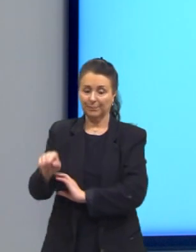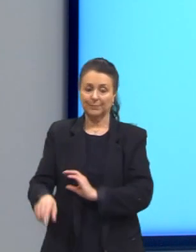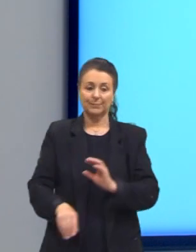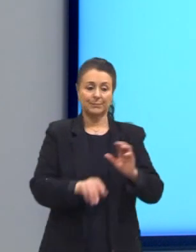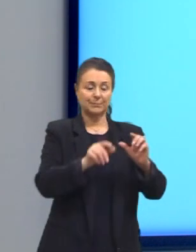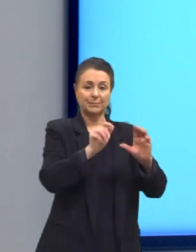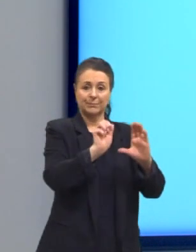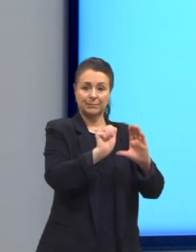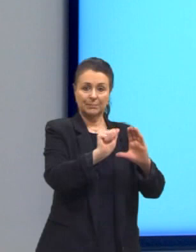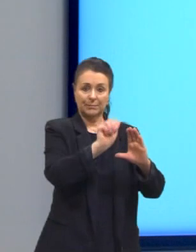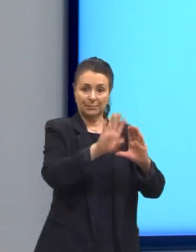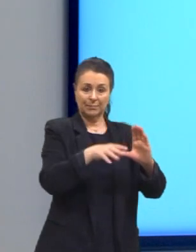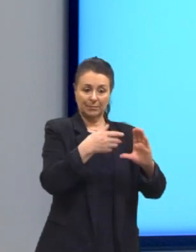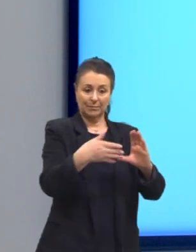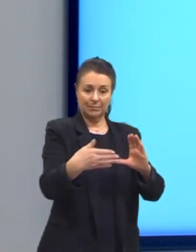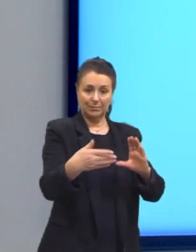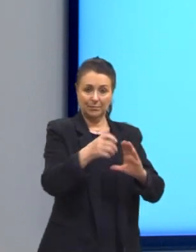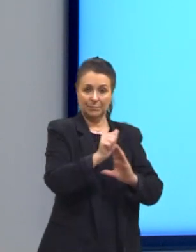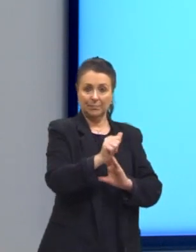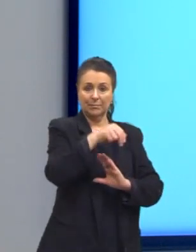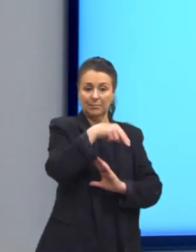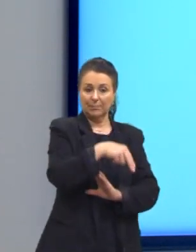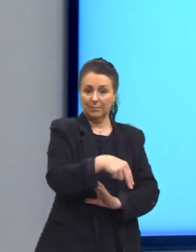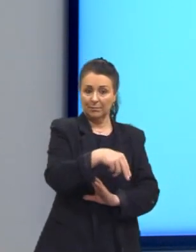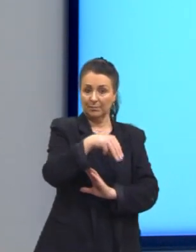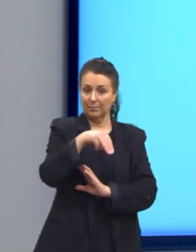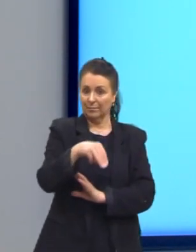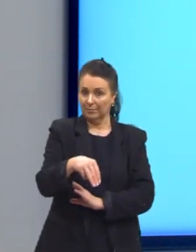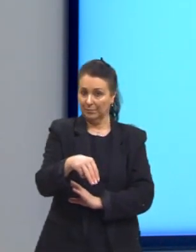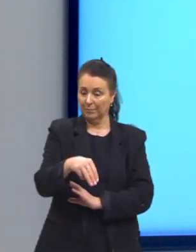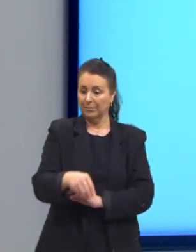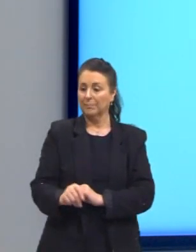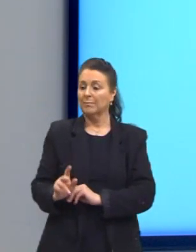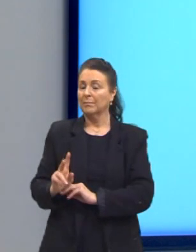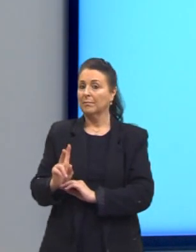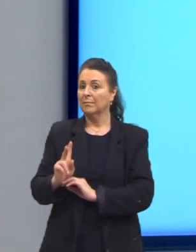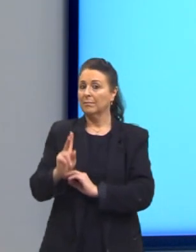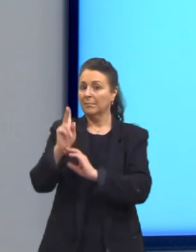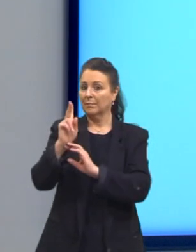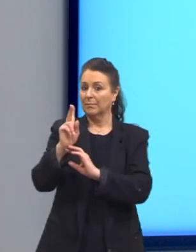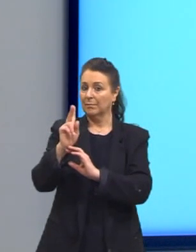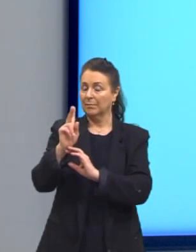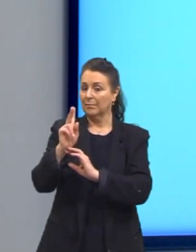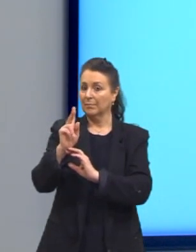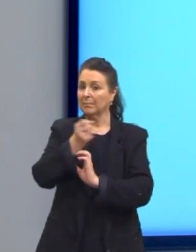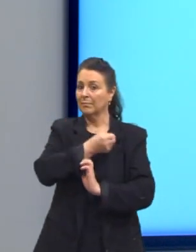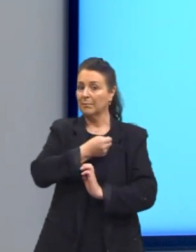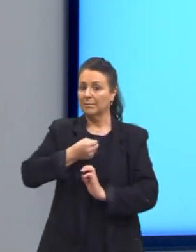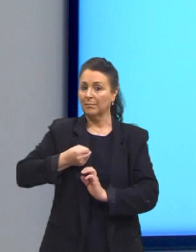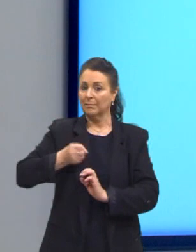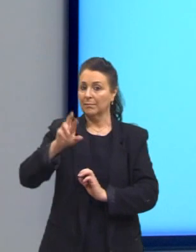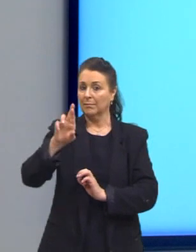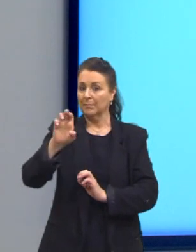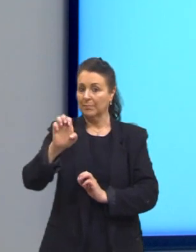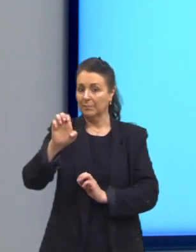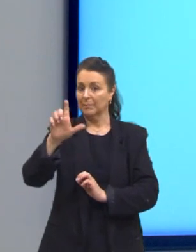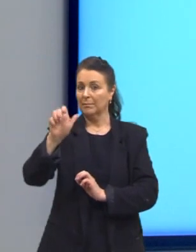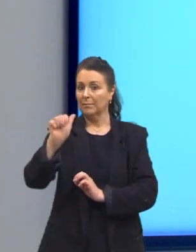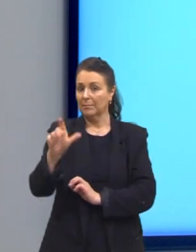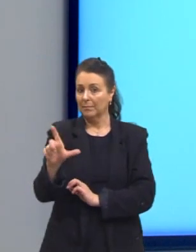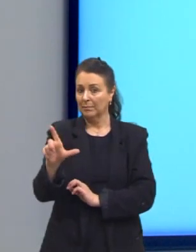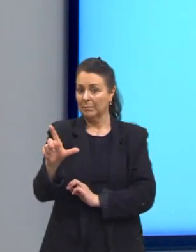a uma matriz m por n e nós teríamos cá sendo um número real tá aqui eu chamei esse número